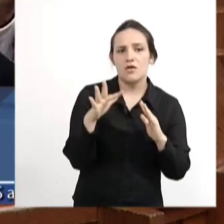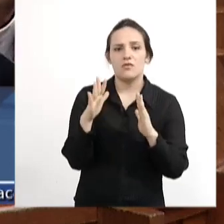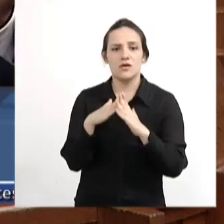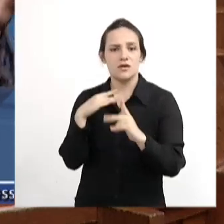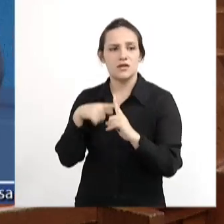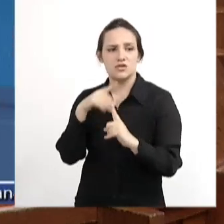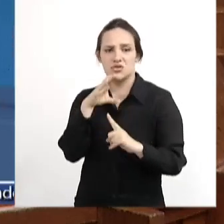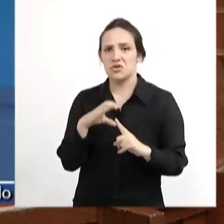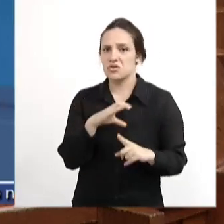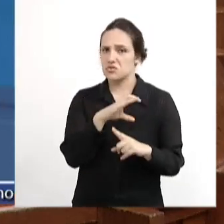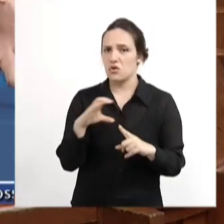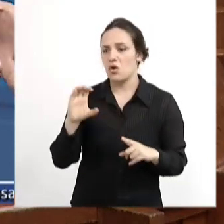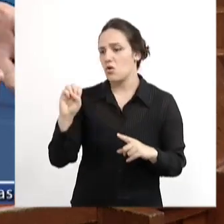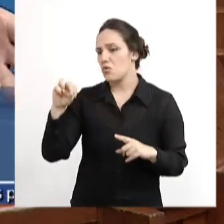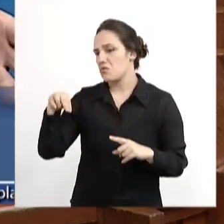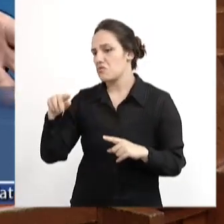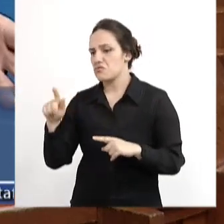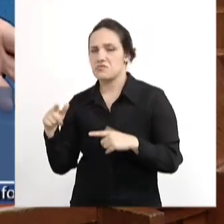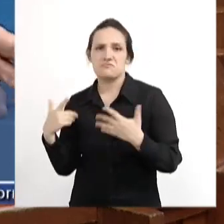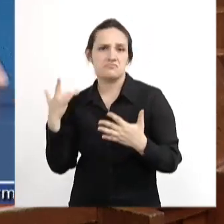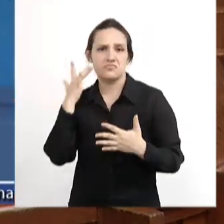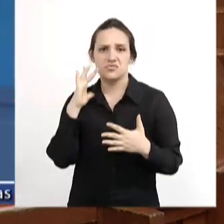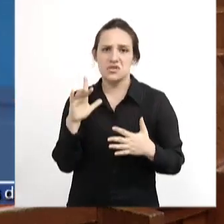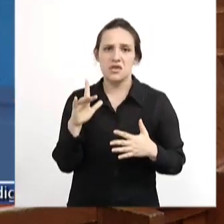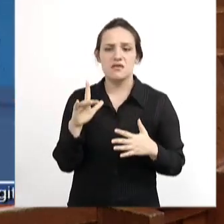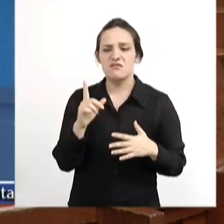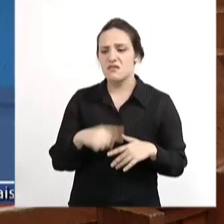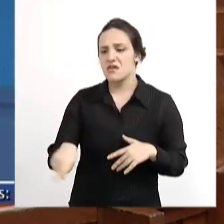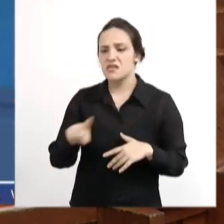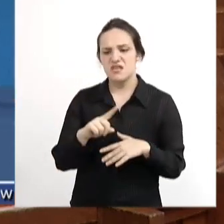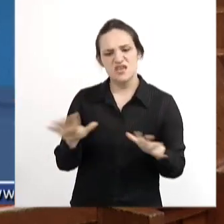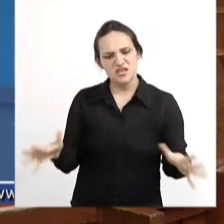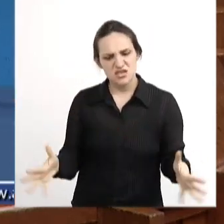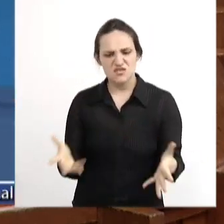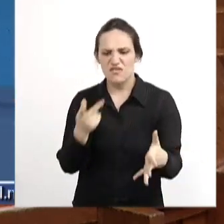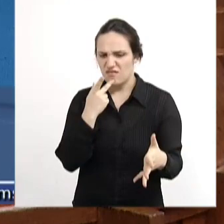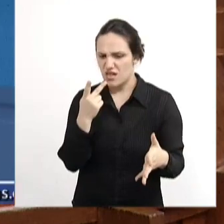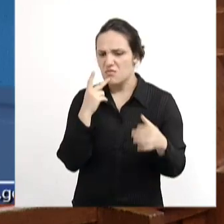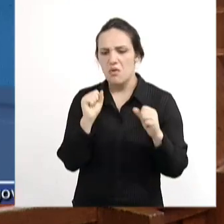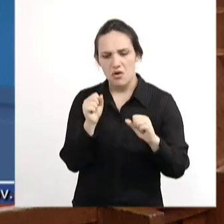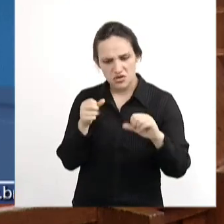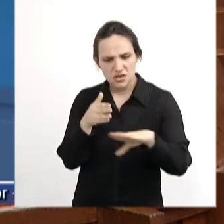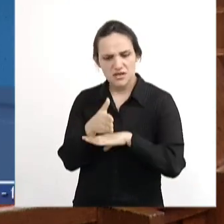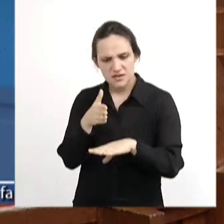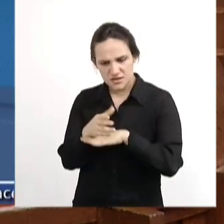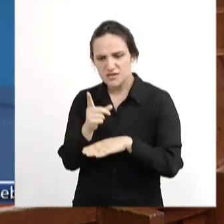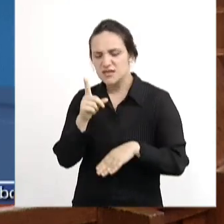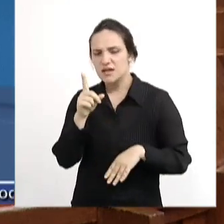através de ONG, incentiva a invasão para que possa